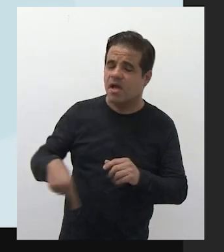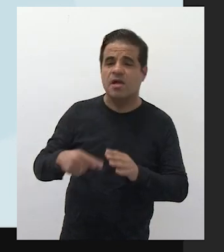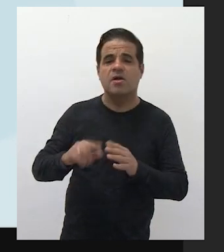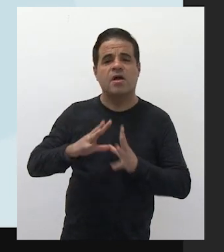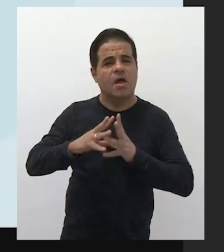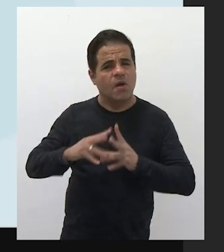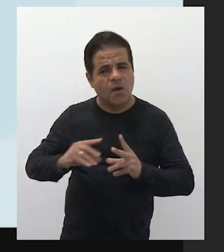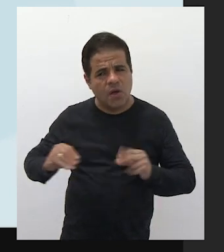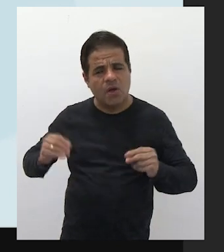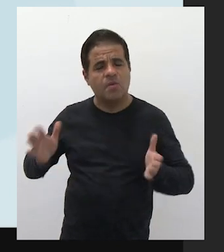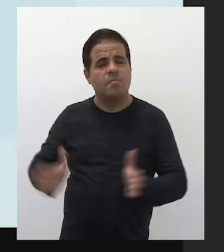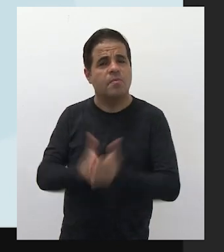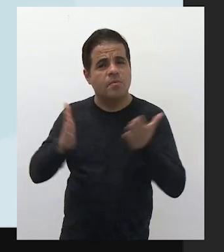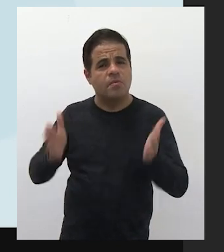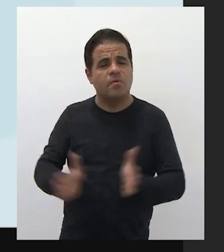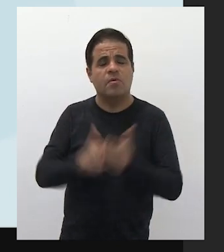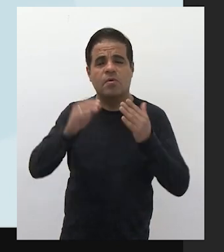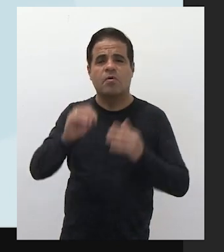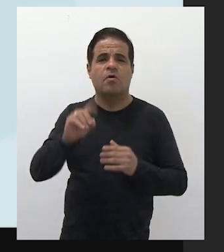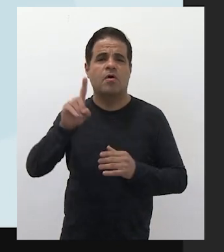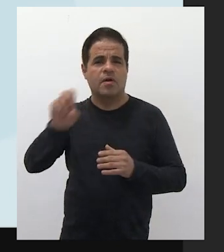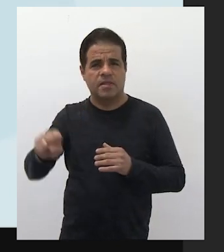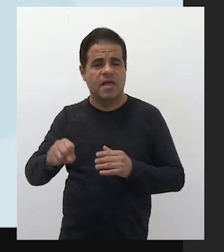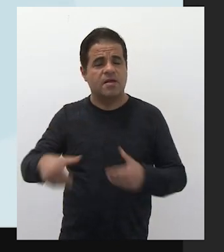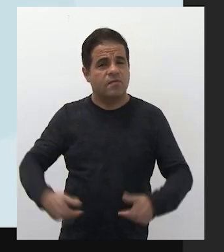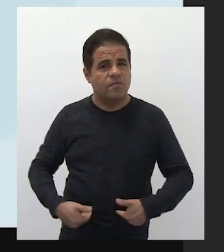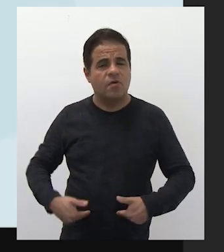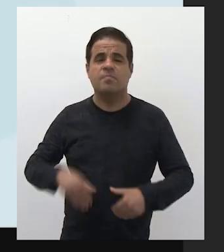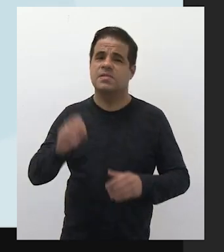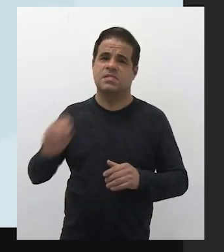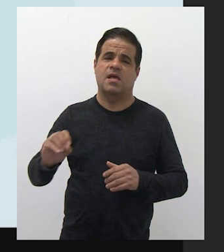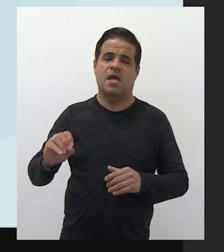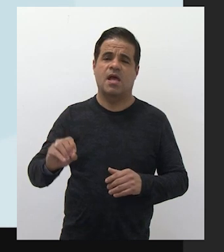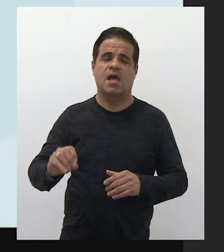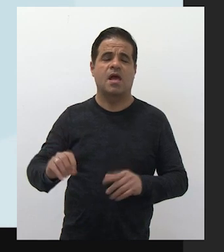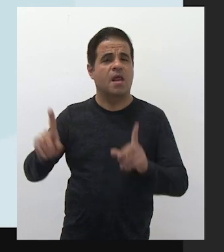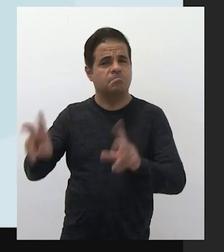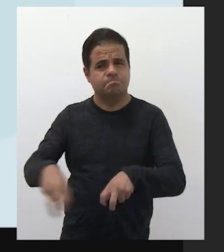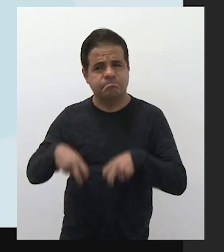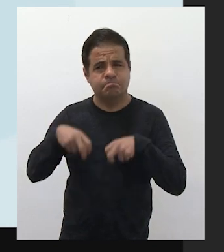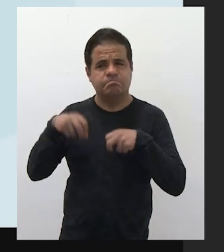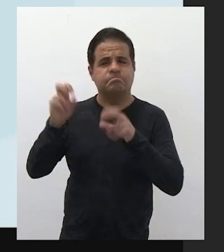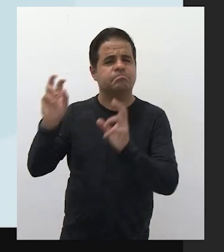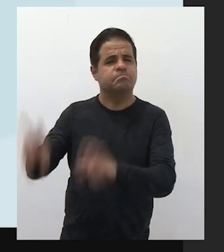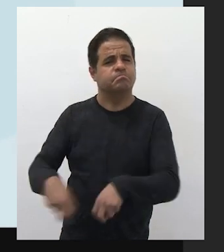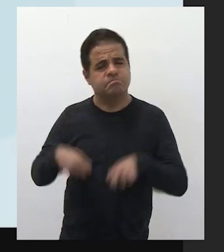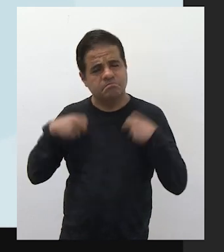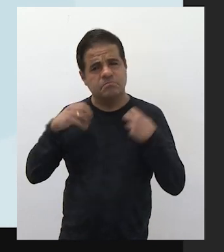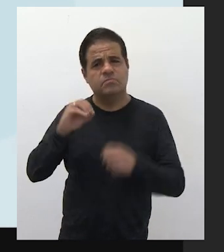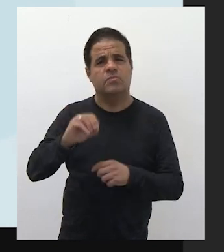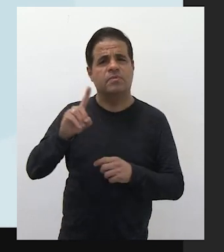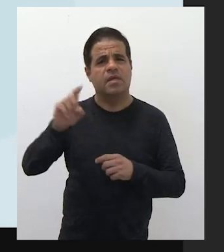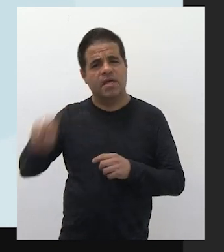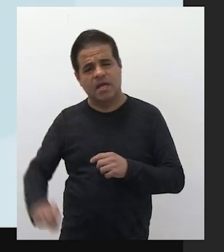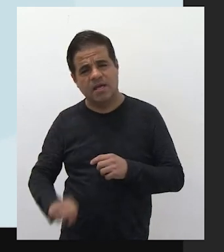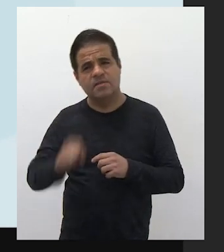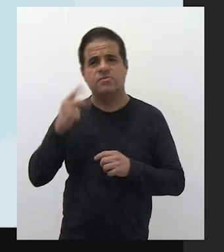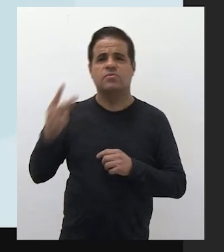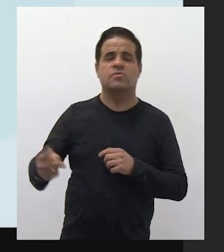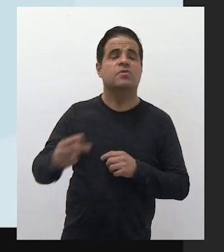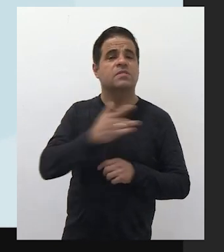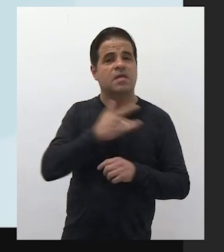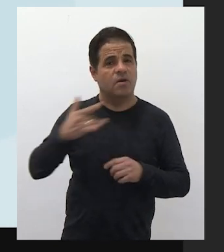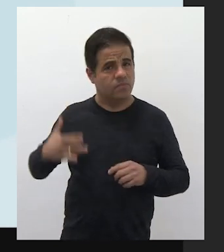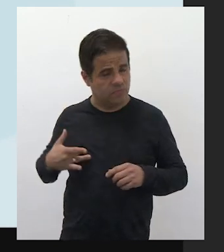da pobreza no ODS 1, fome zero, agricultura sustentável, ODS 2, saúde e bem-estar